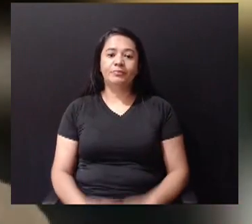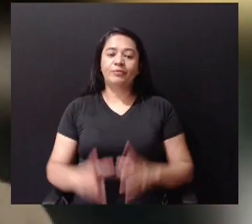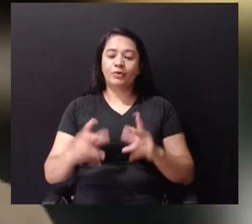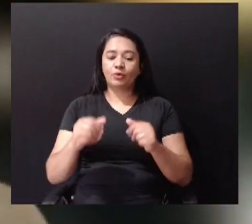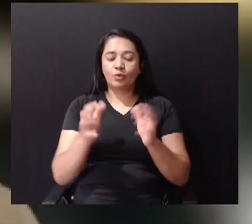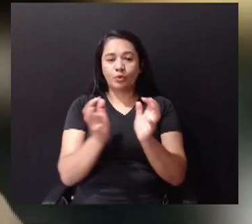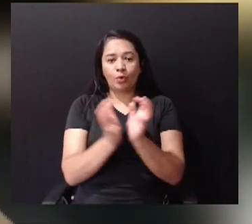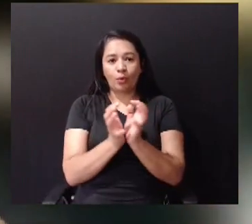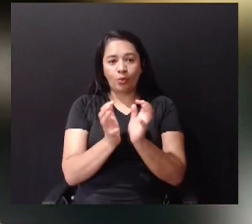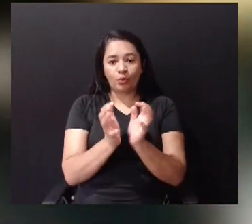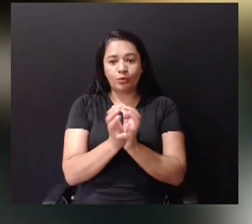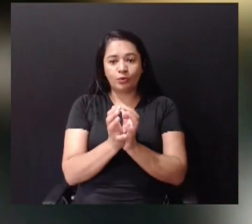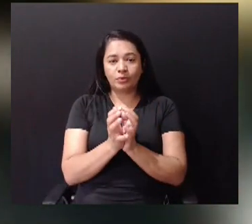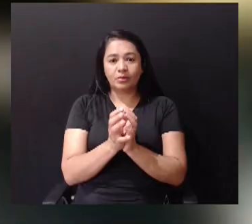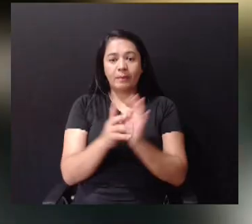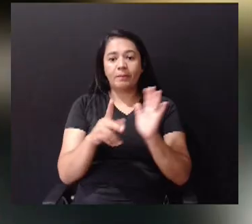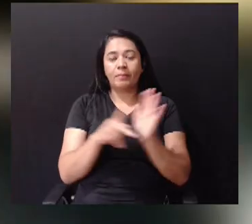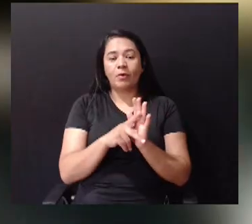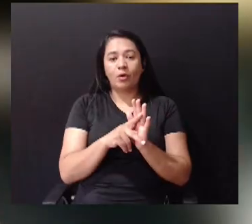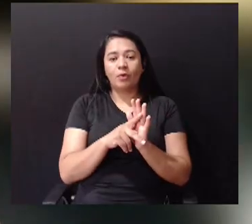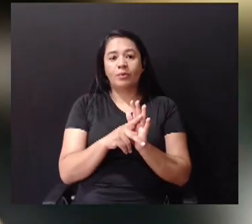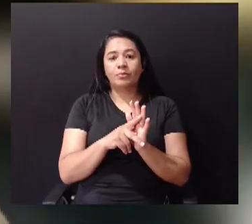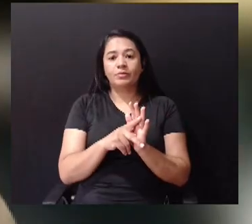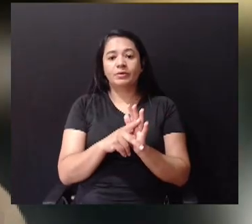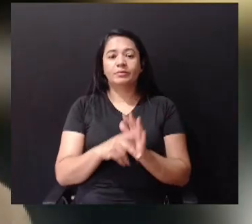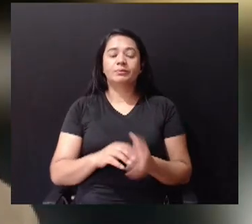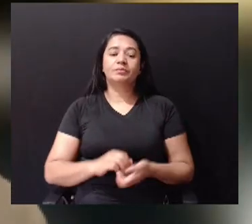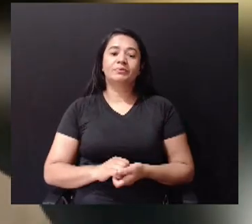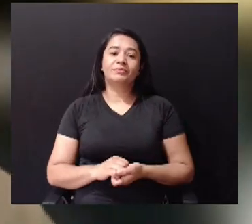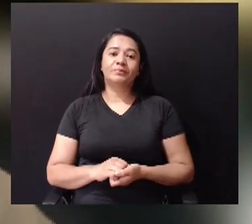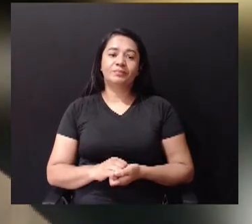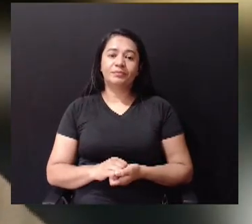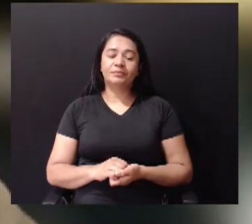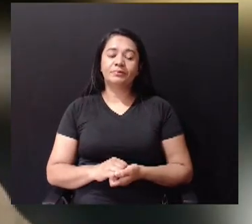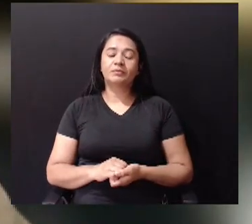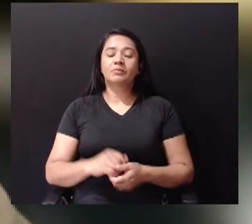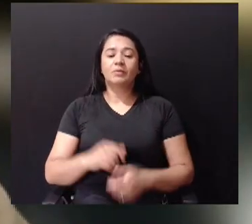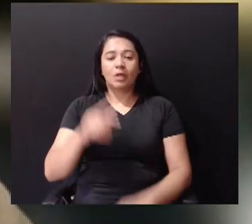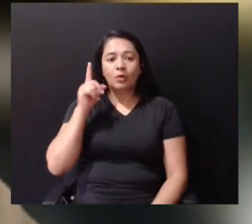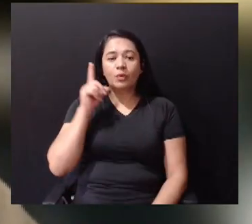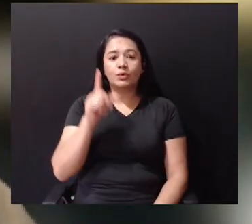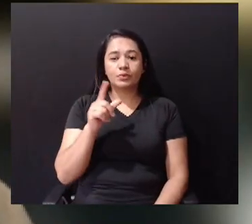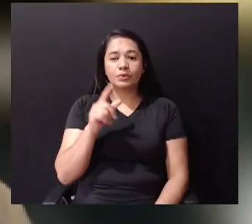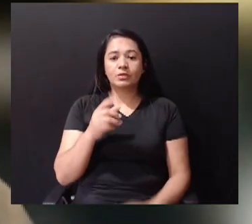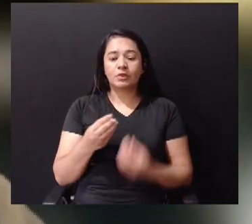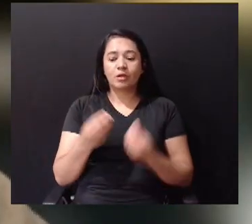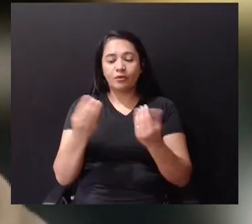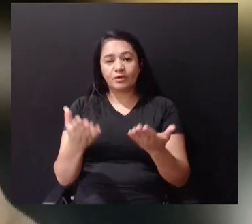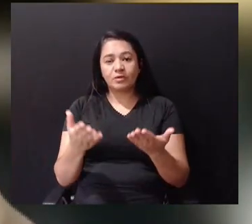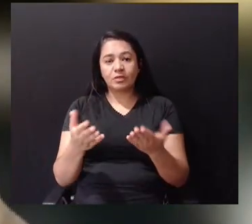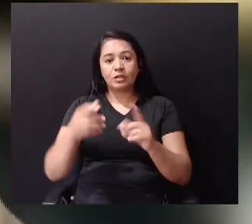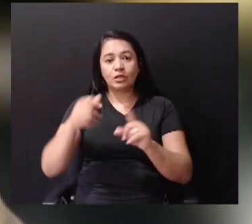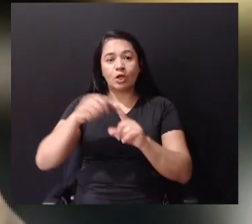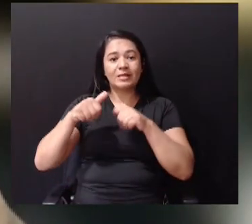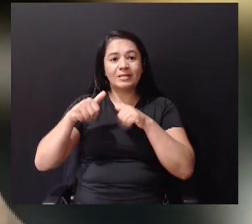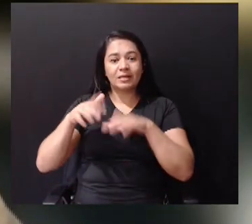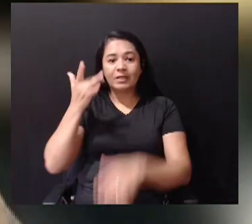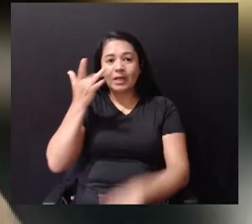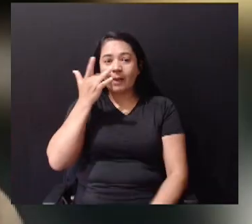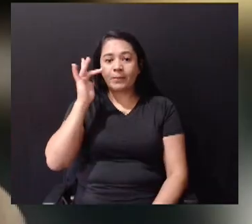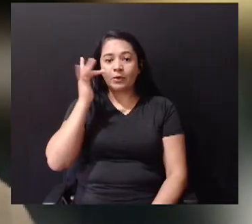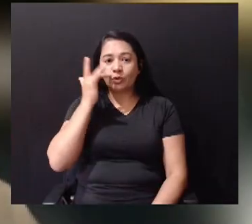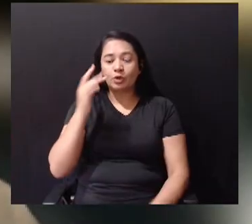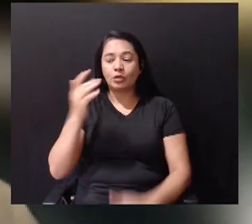da obra, talvez essa expressão seja, para poder realmente oferecer. Então esse Setembro Dourado traz essa discussão